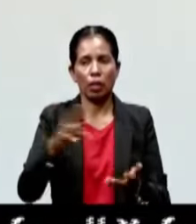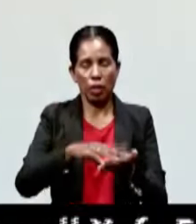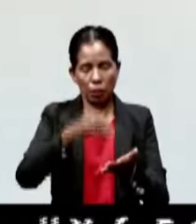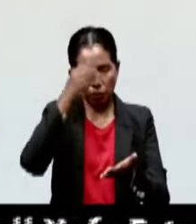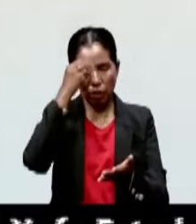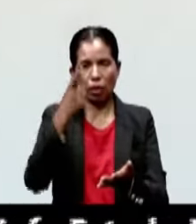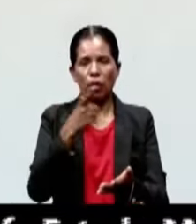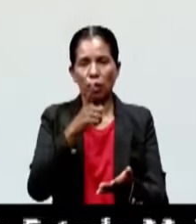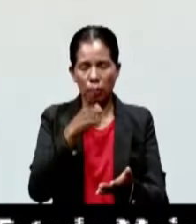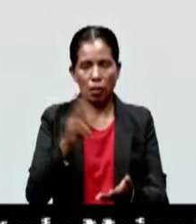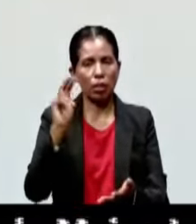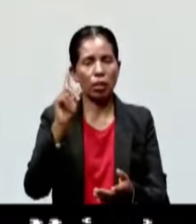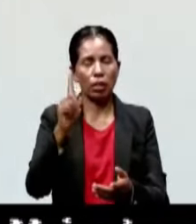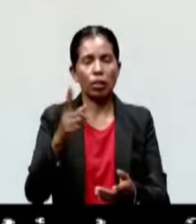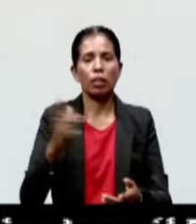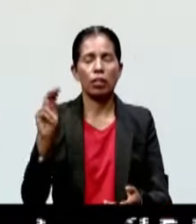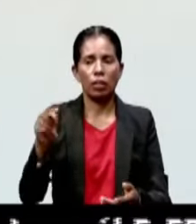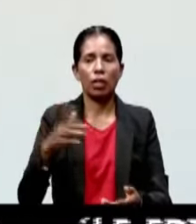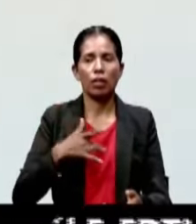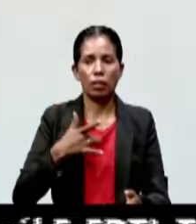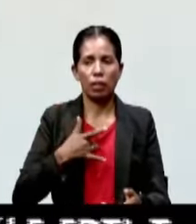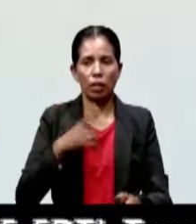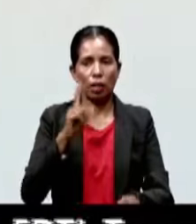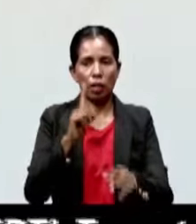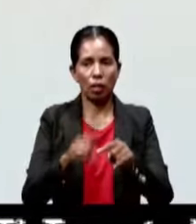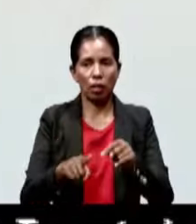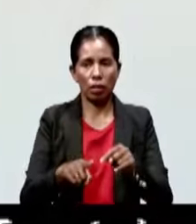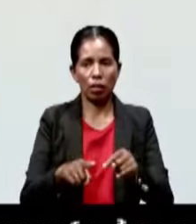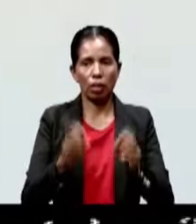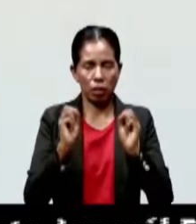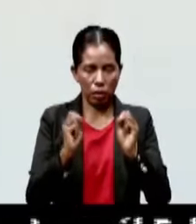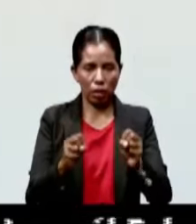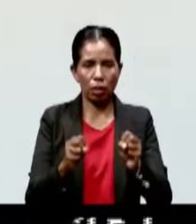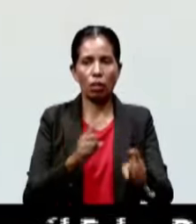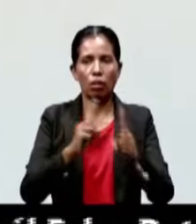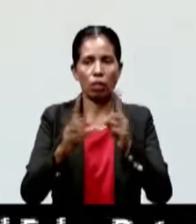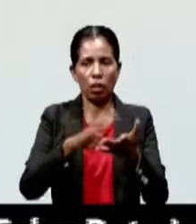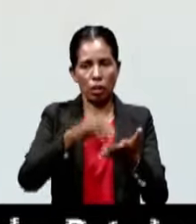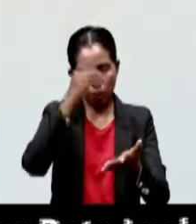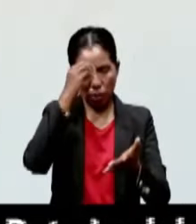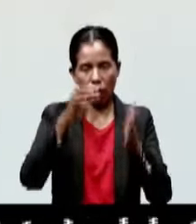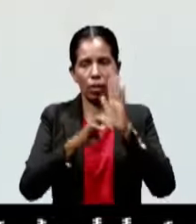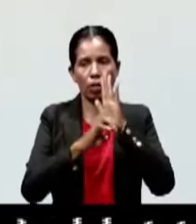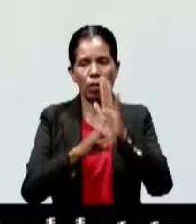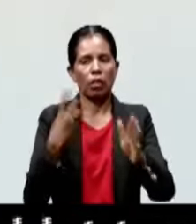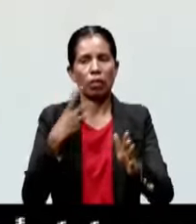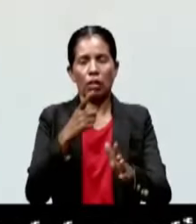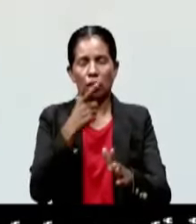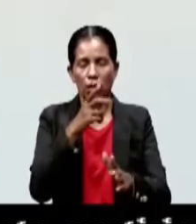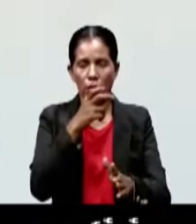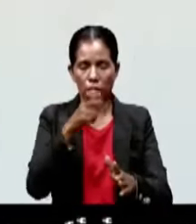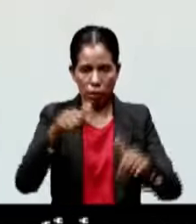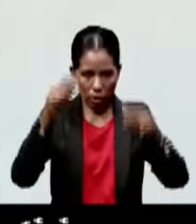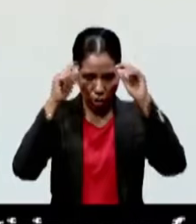lingua nebe maka nia senti labela nesa obriga fali nia tu aprende. Por exemplo, tihane lingua portuguesa ia